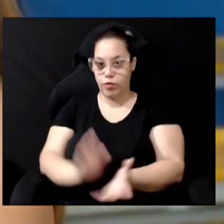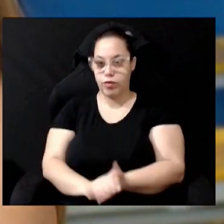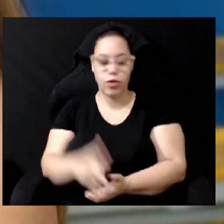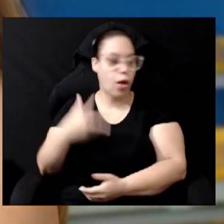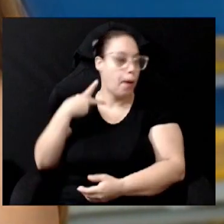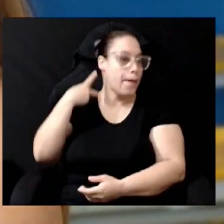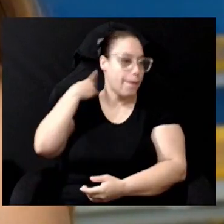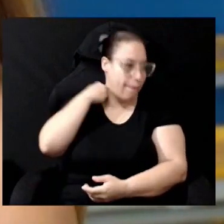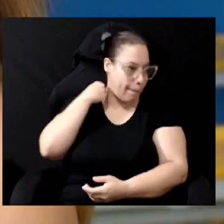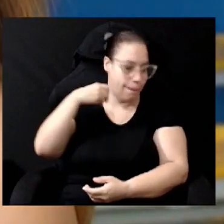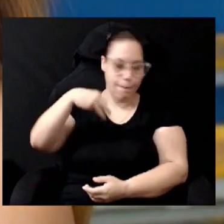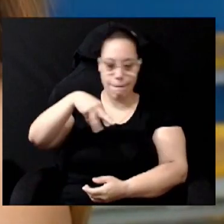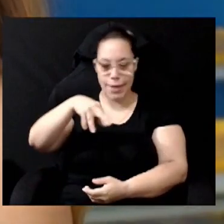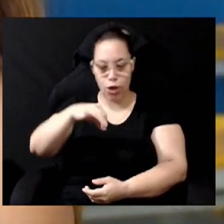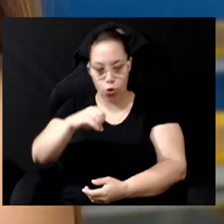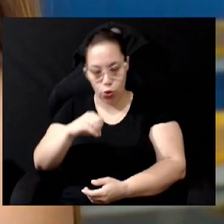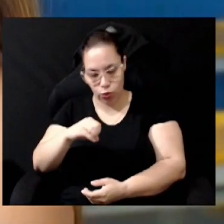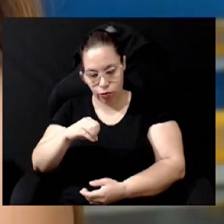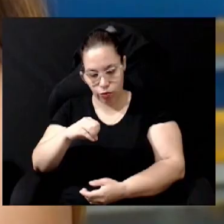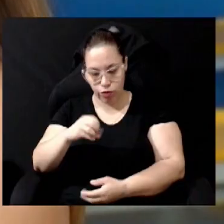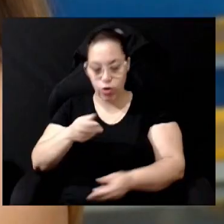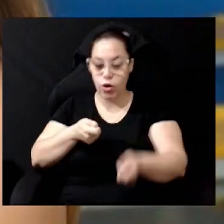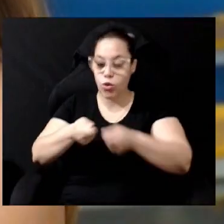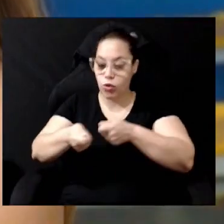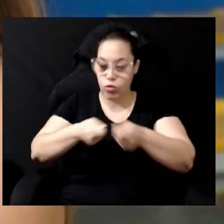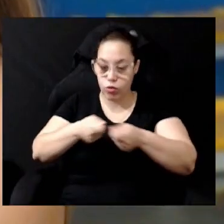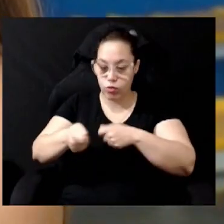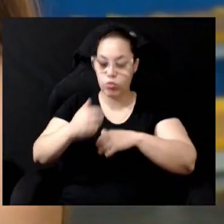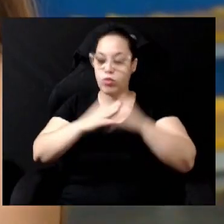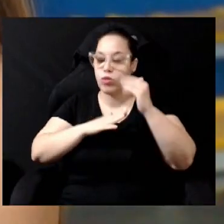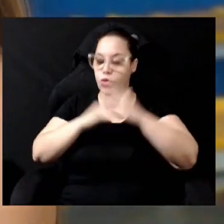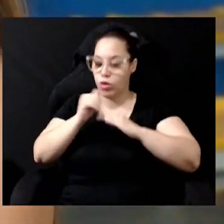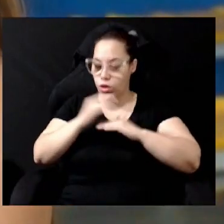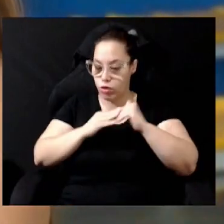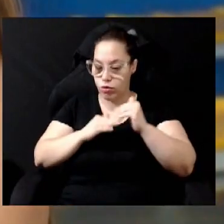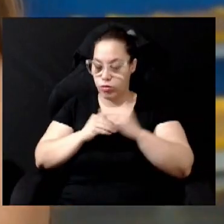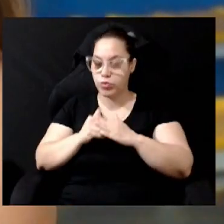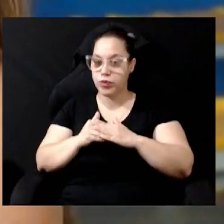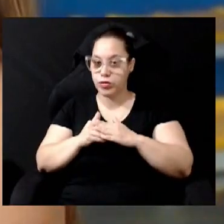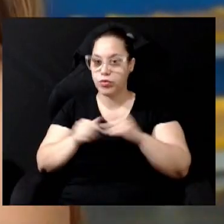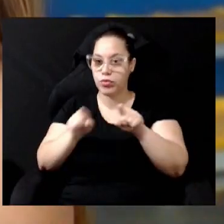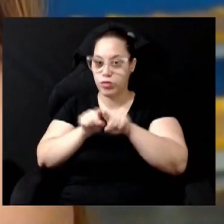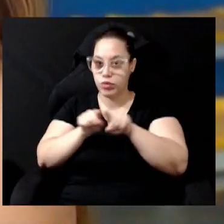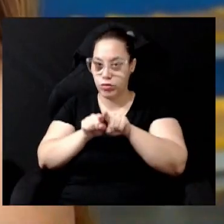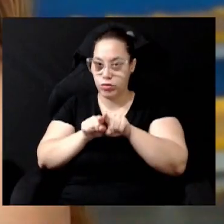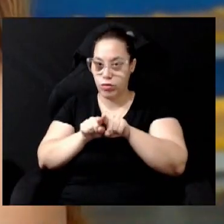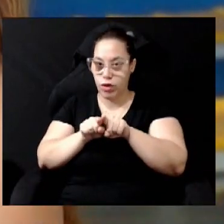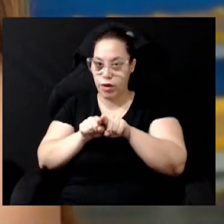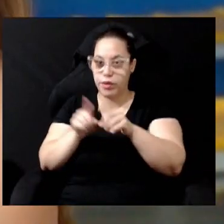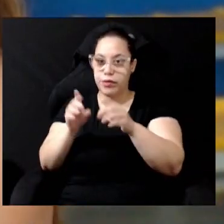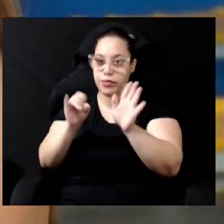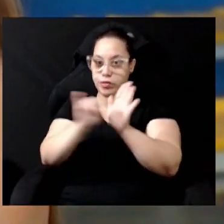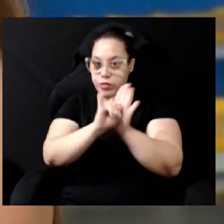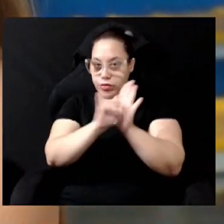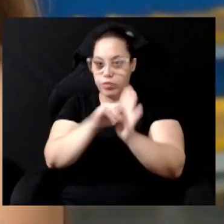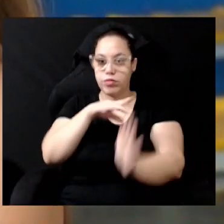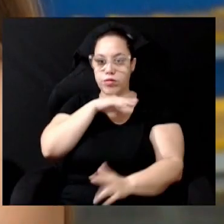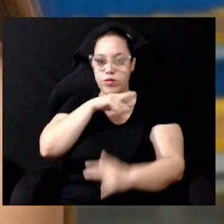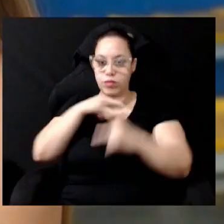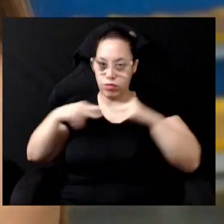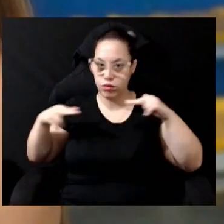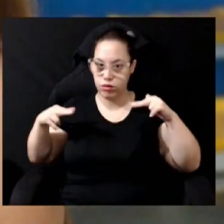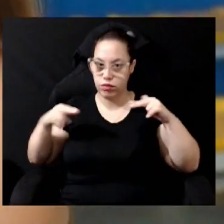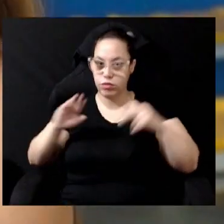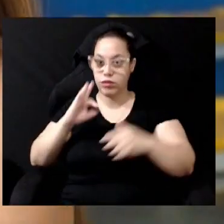que isso é o controle do serviço e serve também como identificação do animal. Se